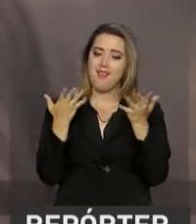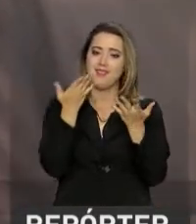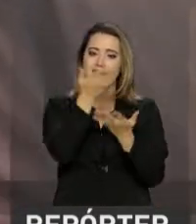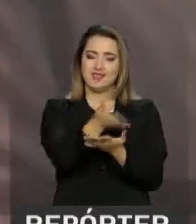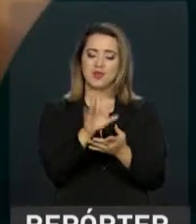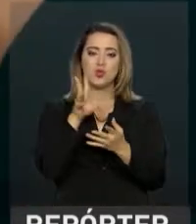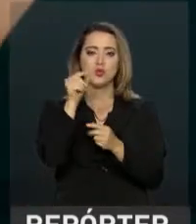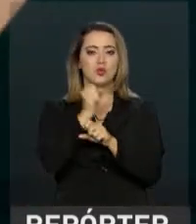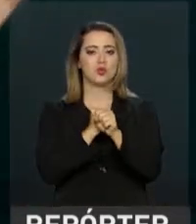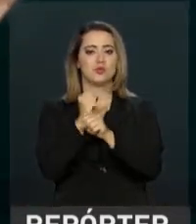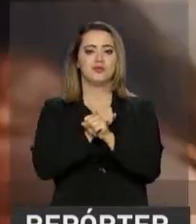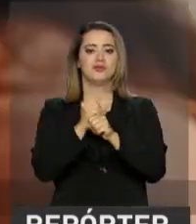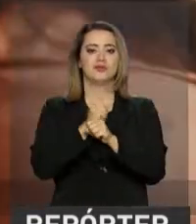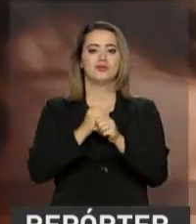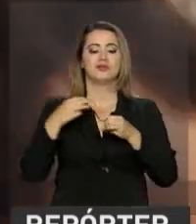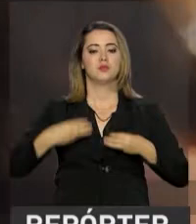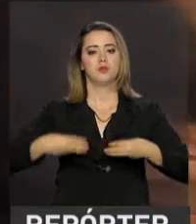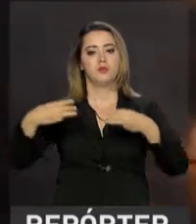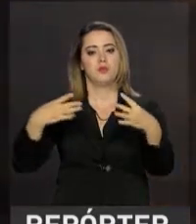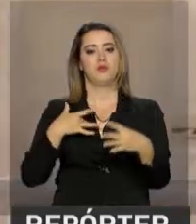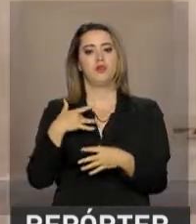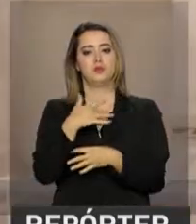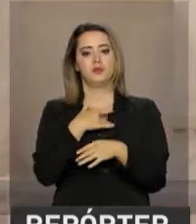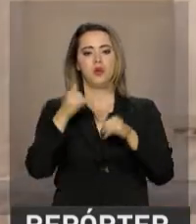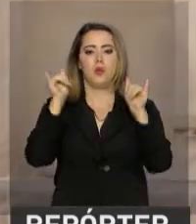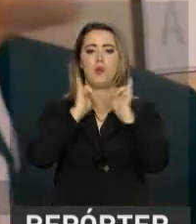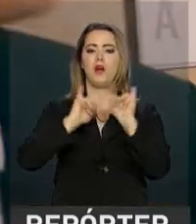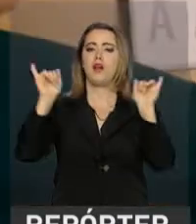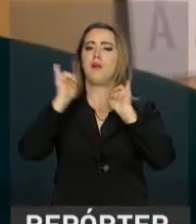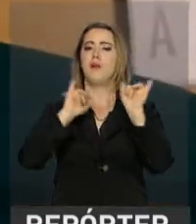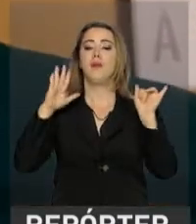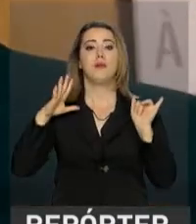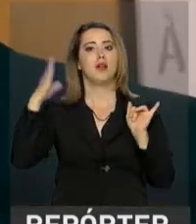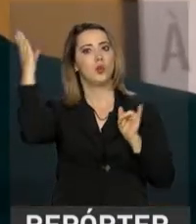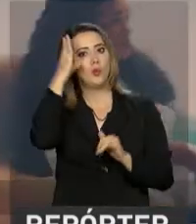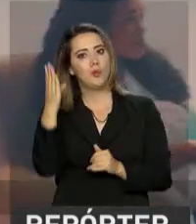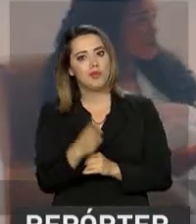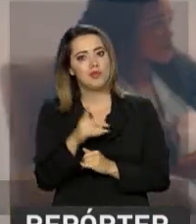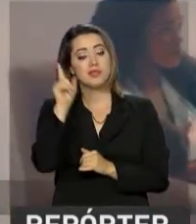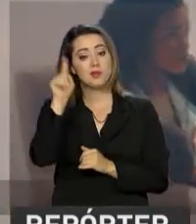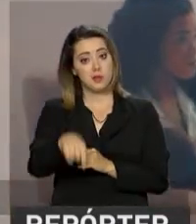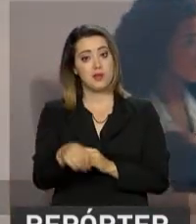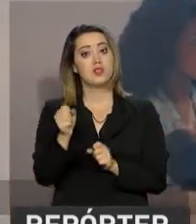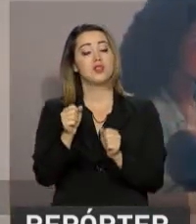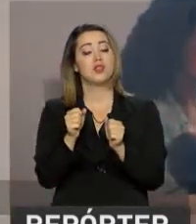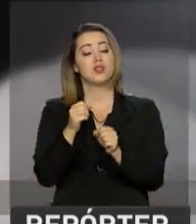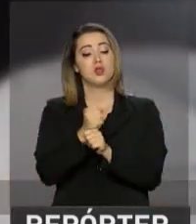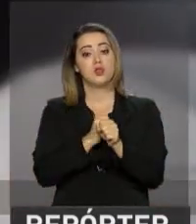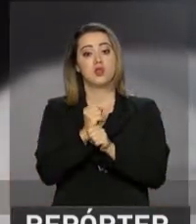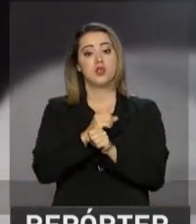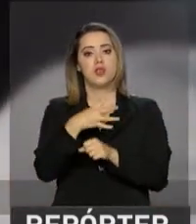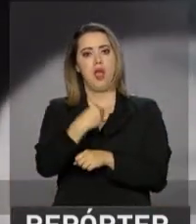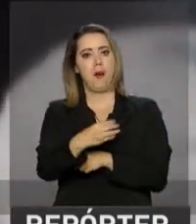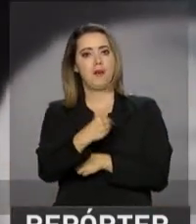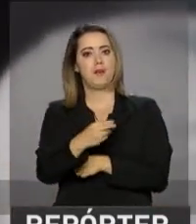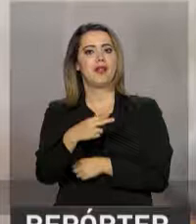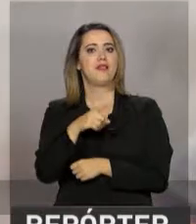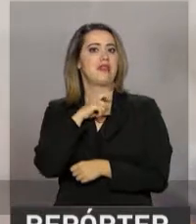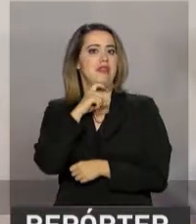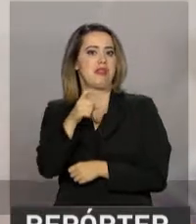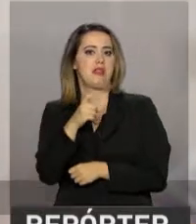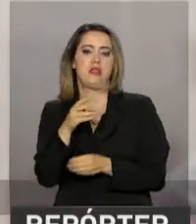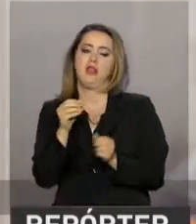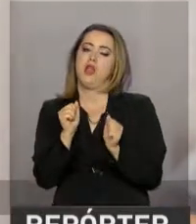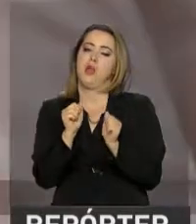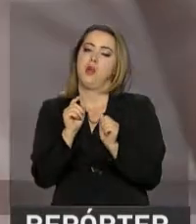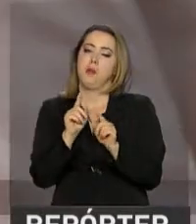todos os anos o Ministério da Saúde promove uma campanha nacional. O slogan esse ano é Amamentar, ninguém pode fazer por